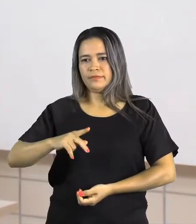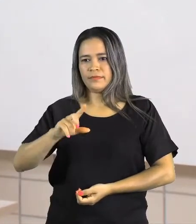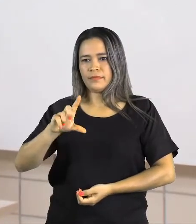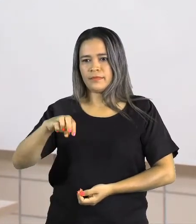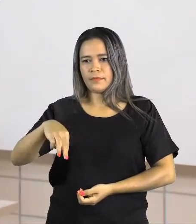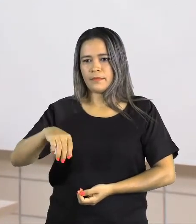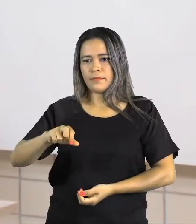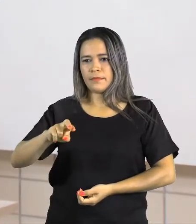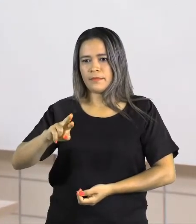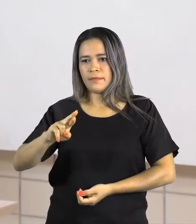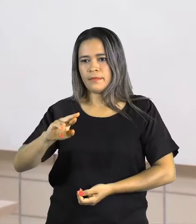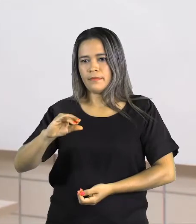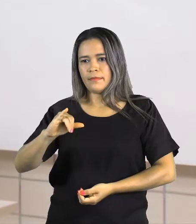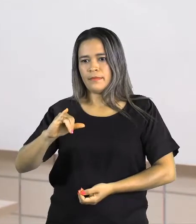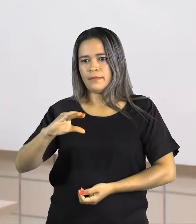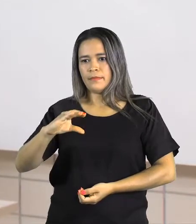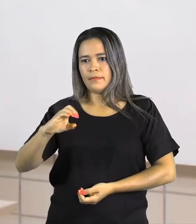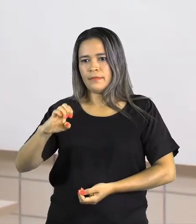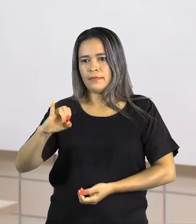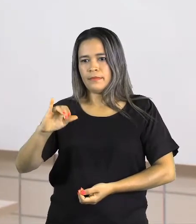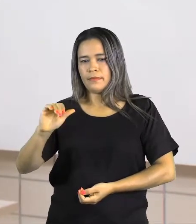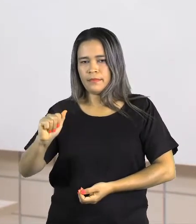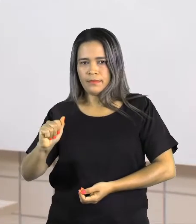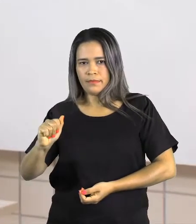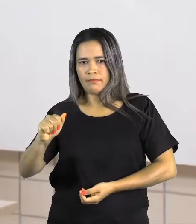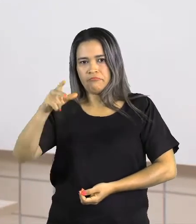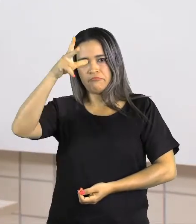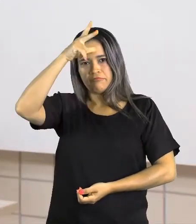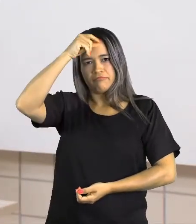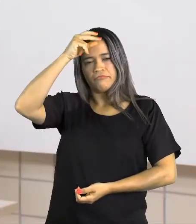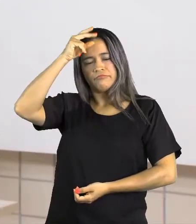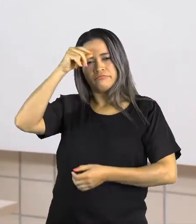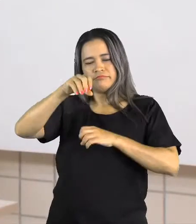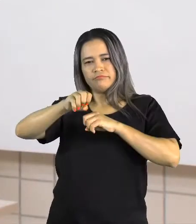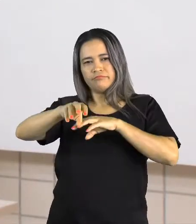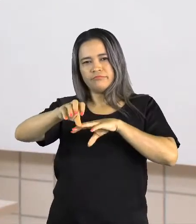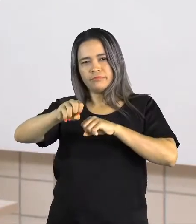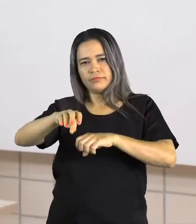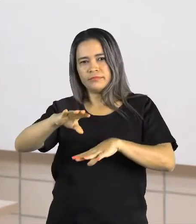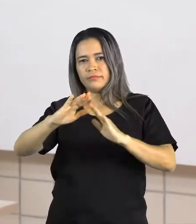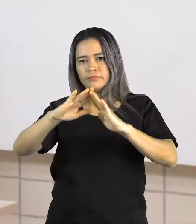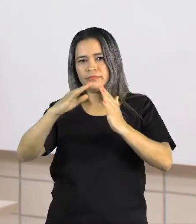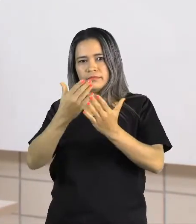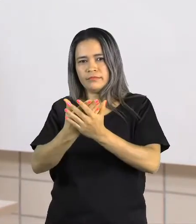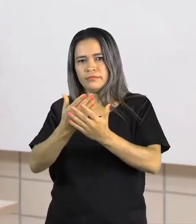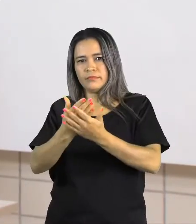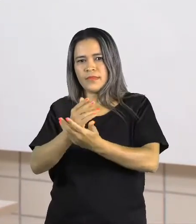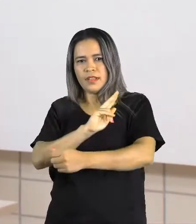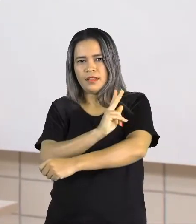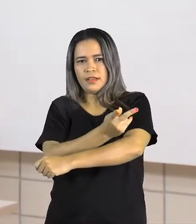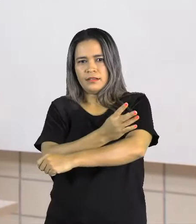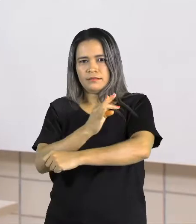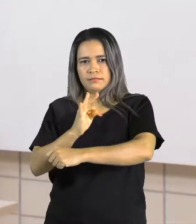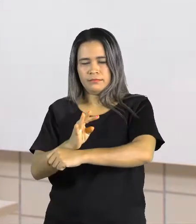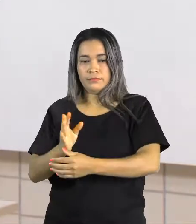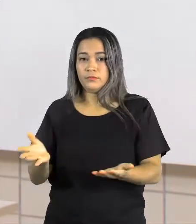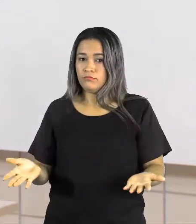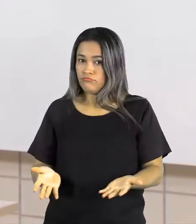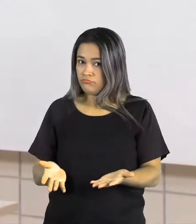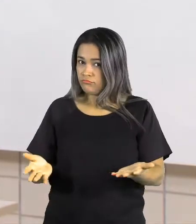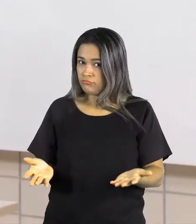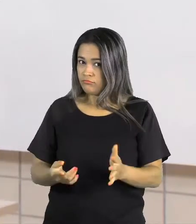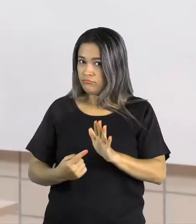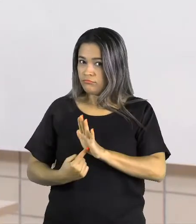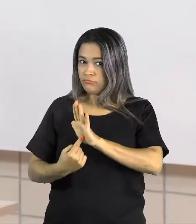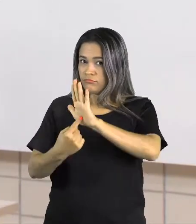Mauriceia, da Rede Municipal de Ensino, e dou aulas na Escola Henrique Taloni. Hoje venho